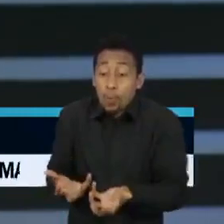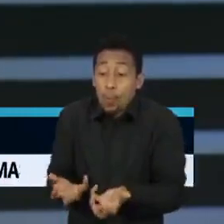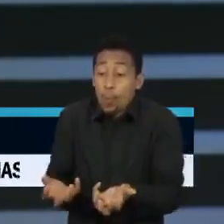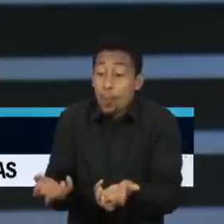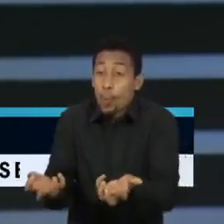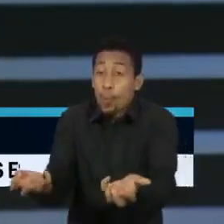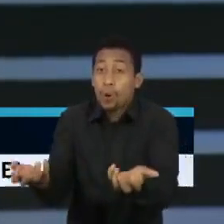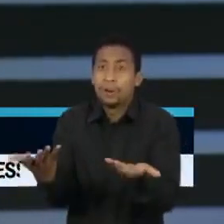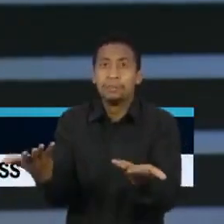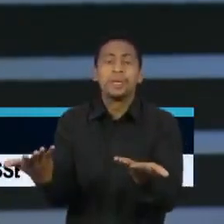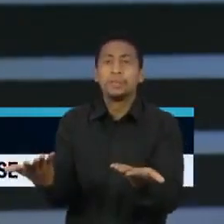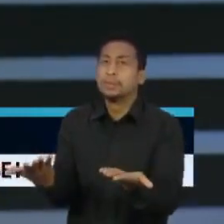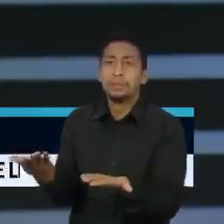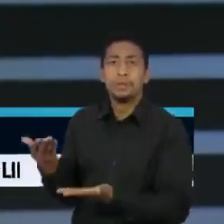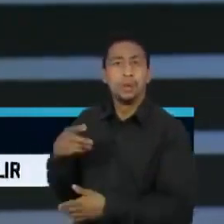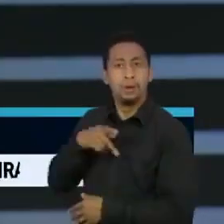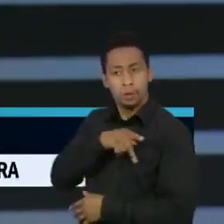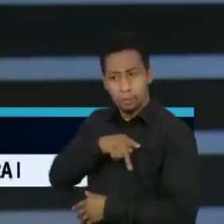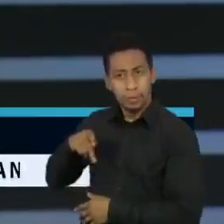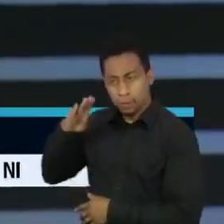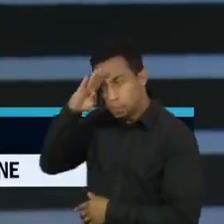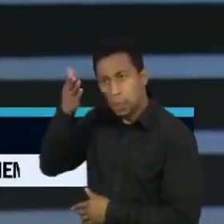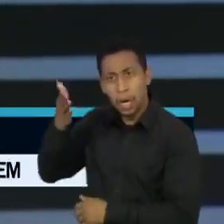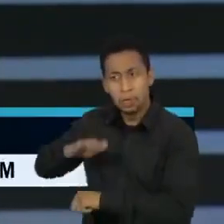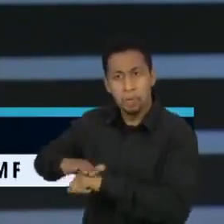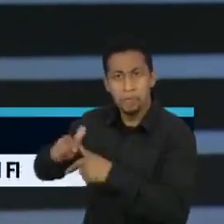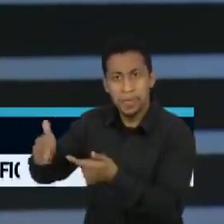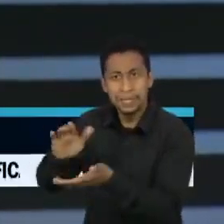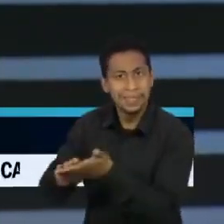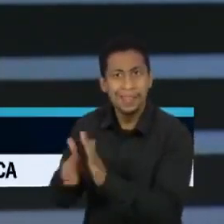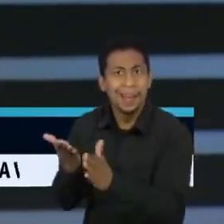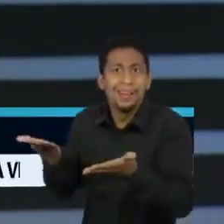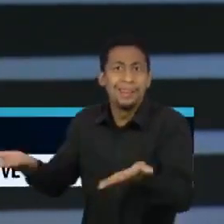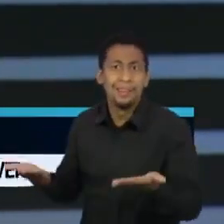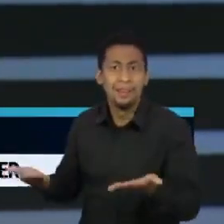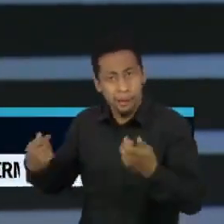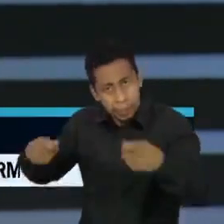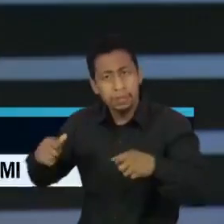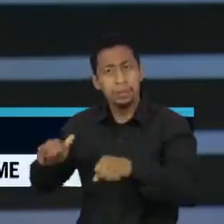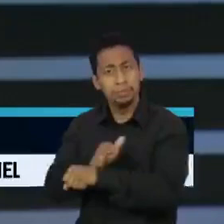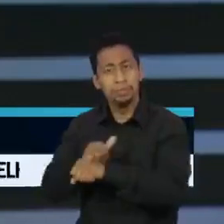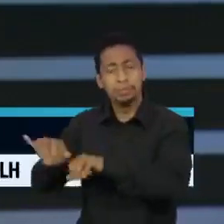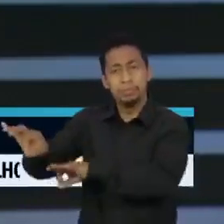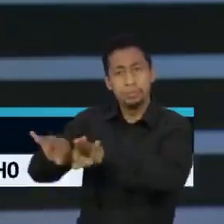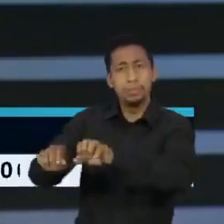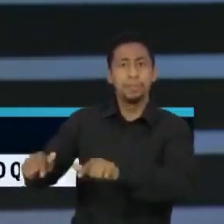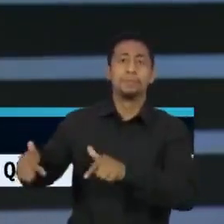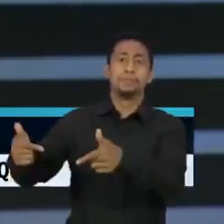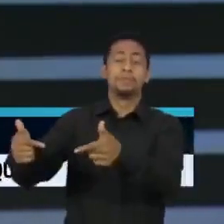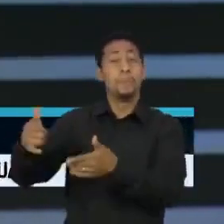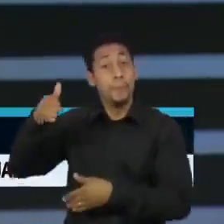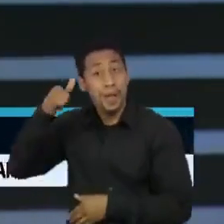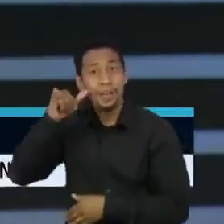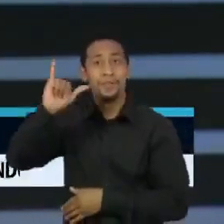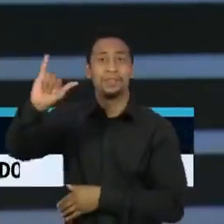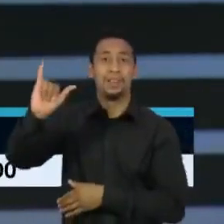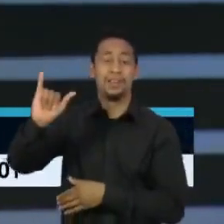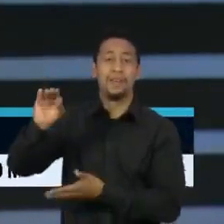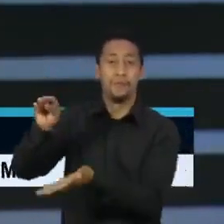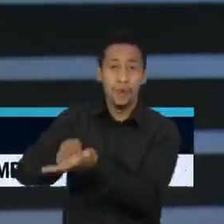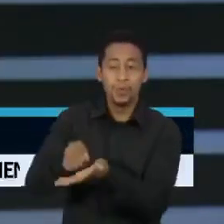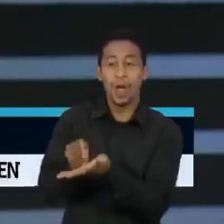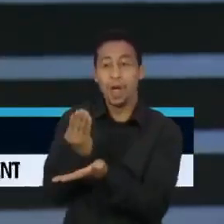política perfeitamente tudo isso tudo Qual foi a providência o governo tomou para que evitasse o